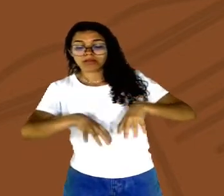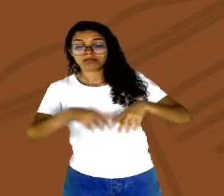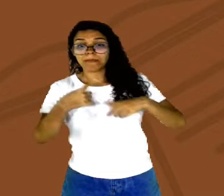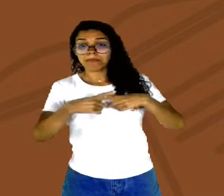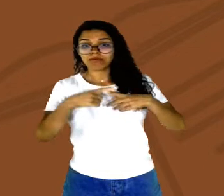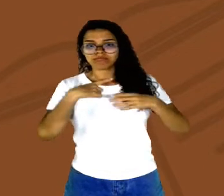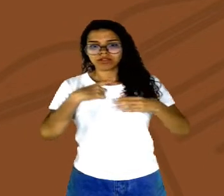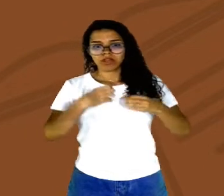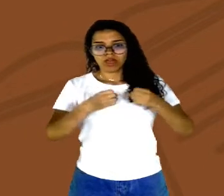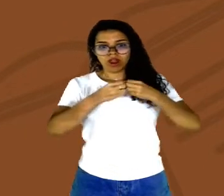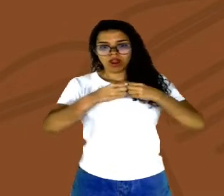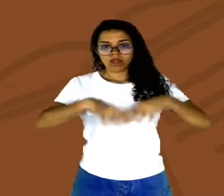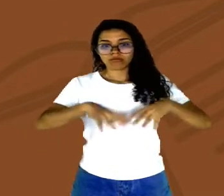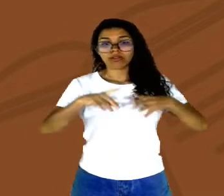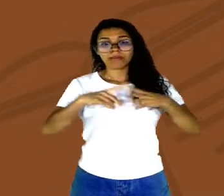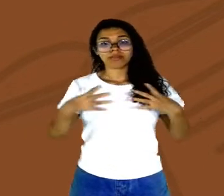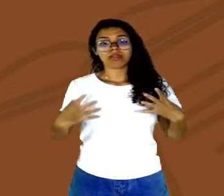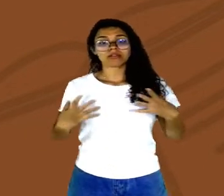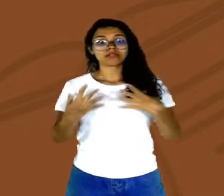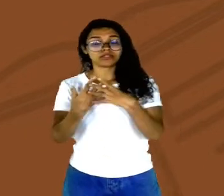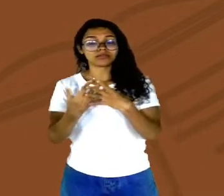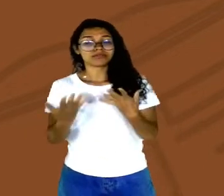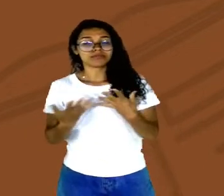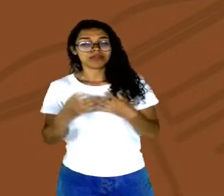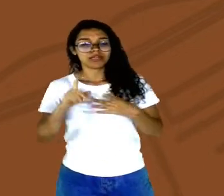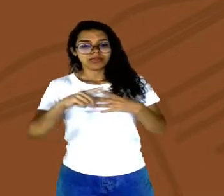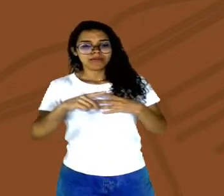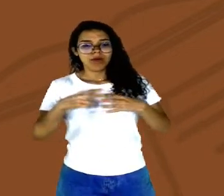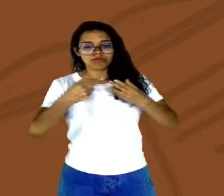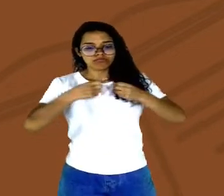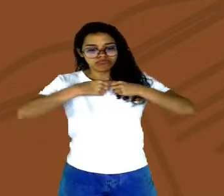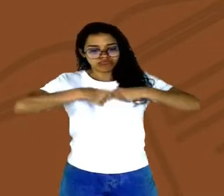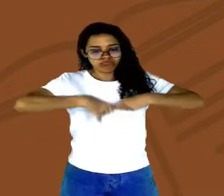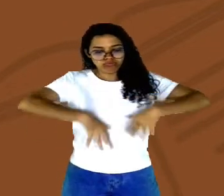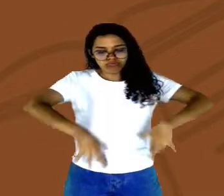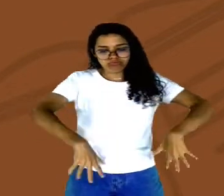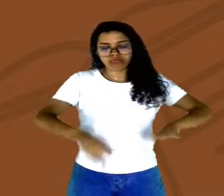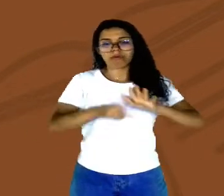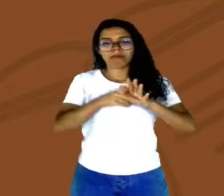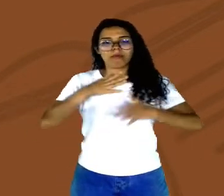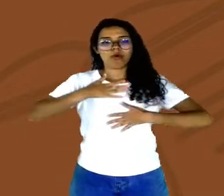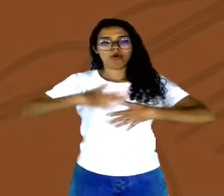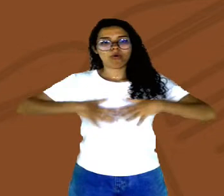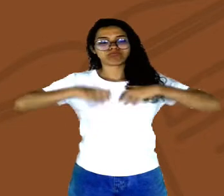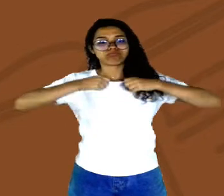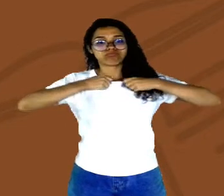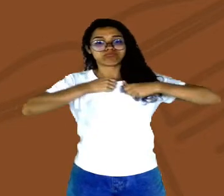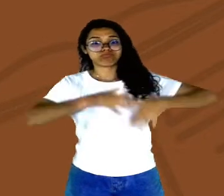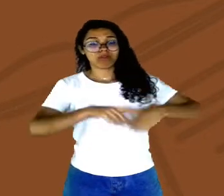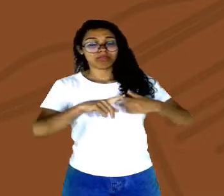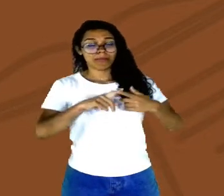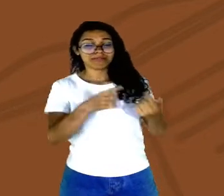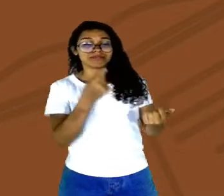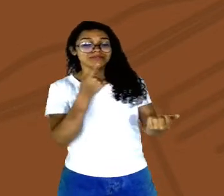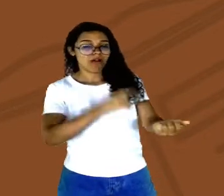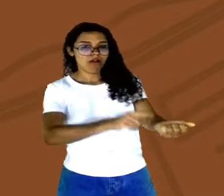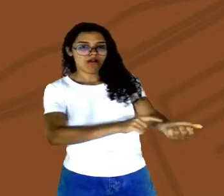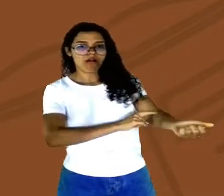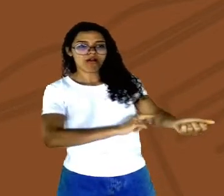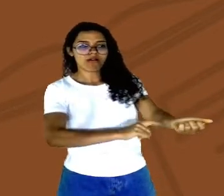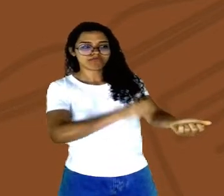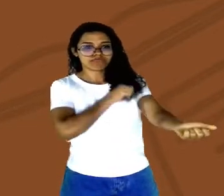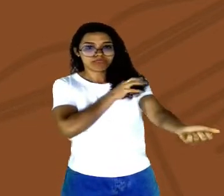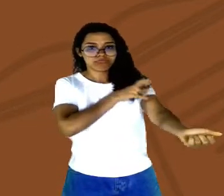glândulas e tecidos. Então secreta substâncias aí dentro do nosso corpo, precisamente na corrente sanguínea. E